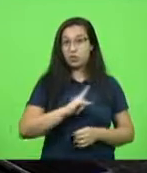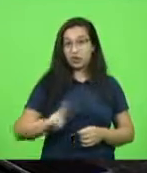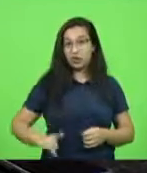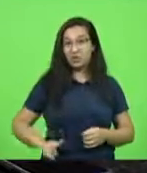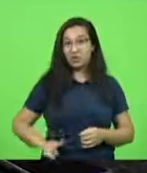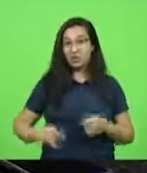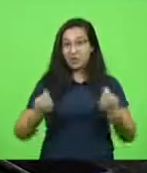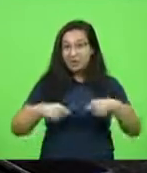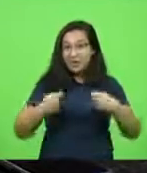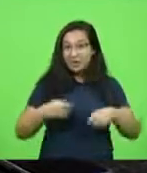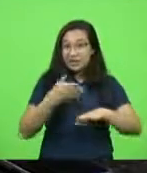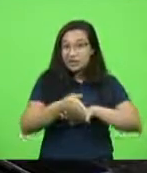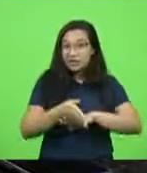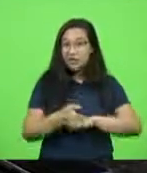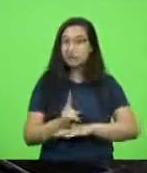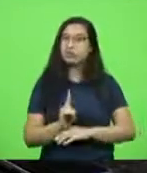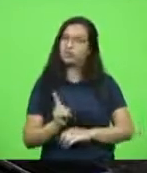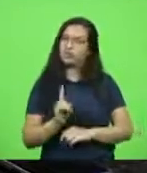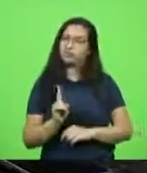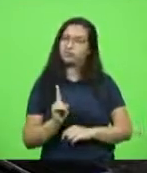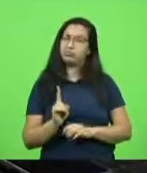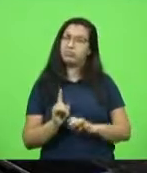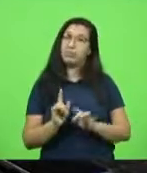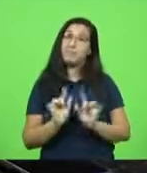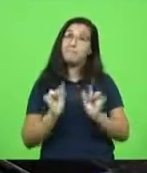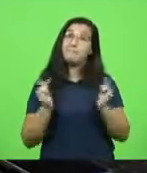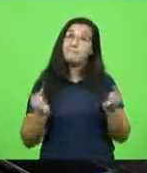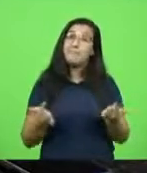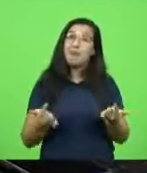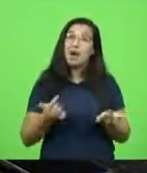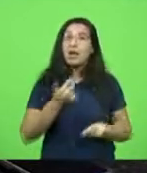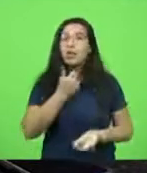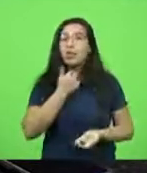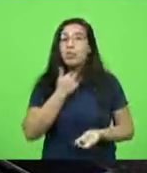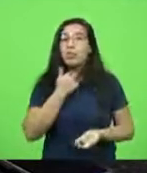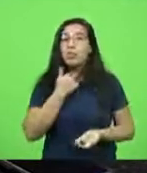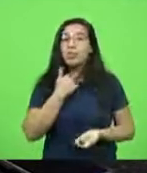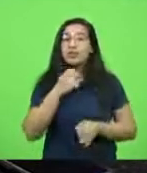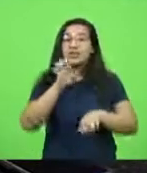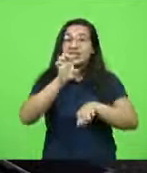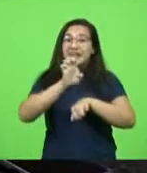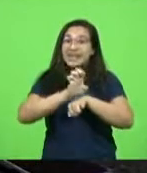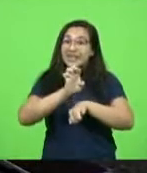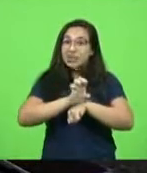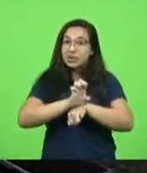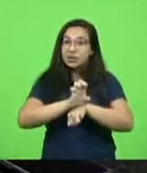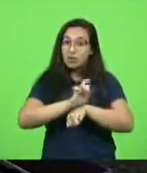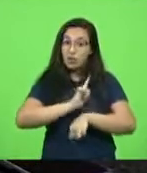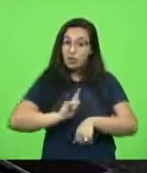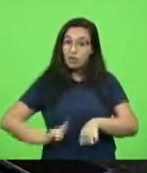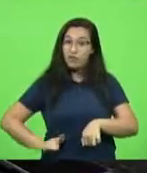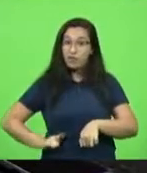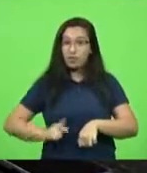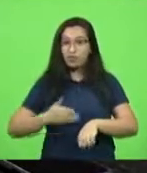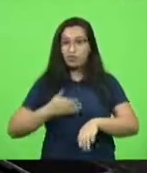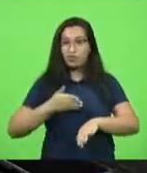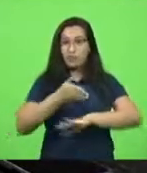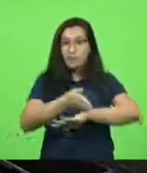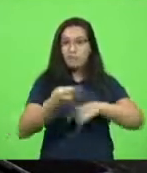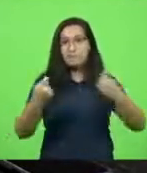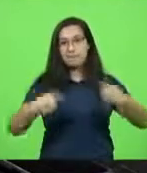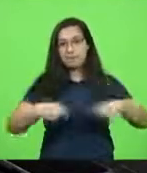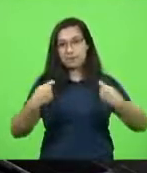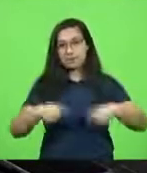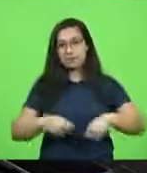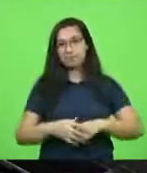dispensável o que não pode ser dispensável é a presença do estado dentro da minha cidade isso eu não vou